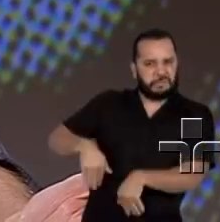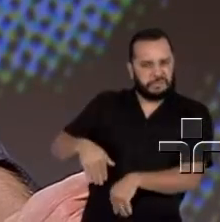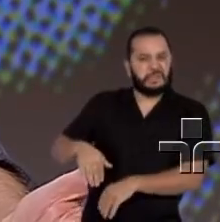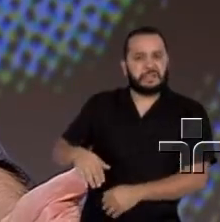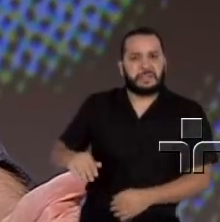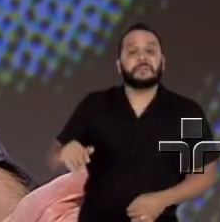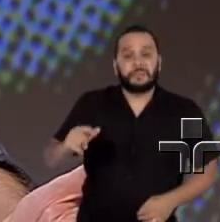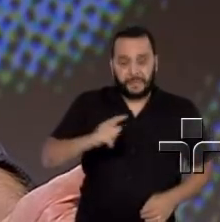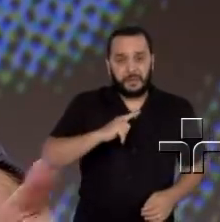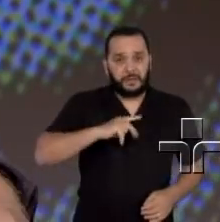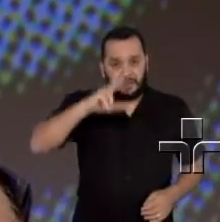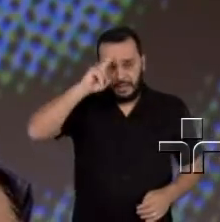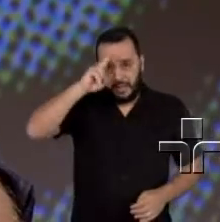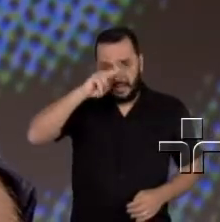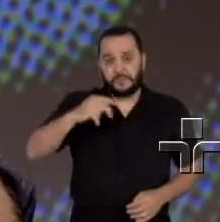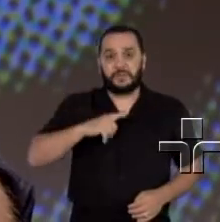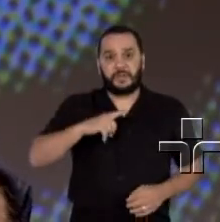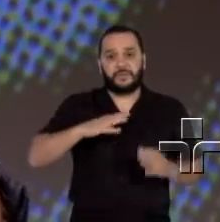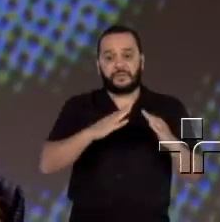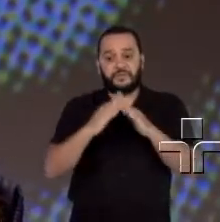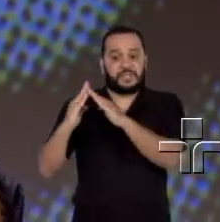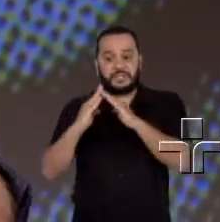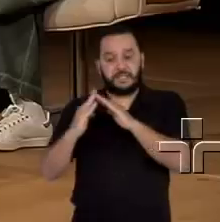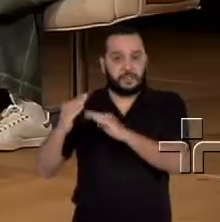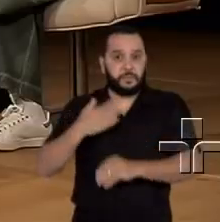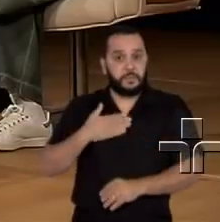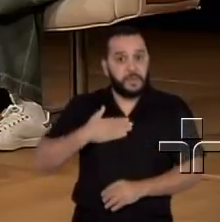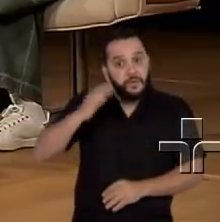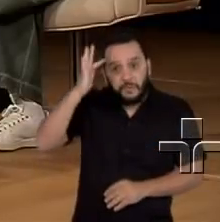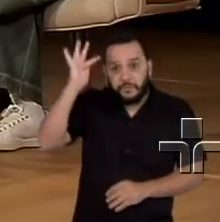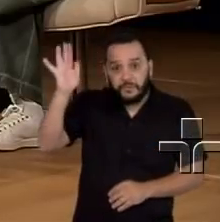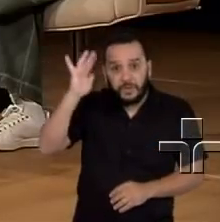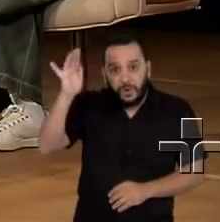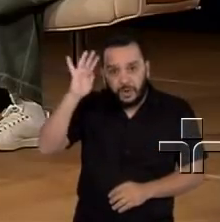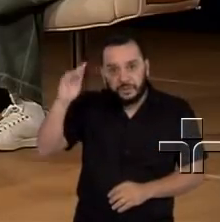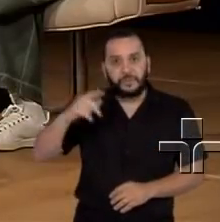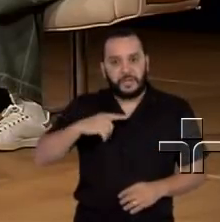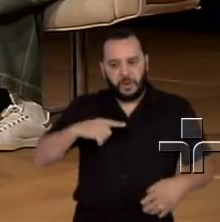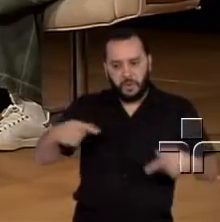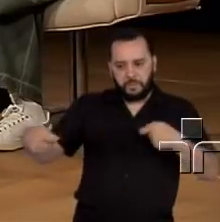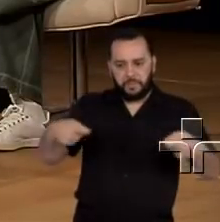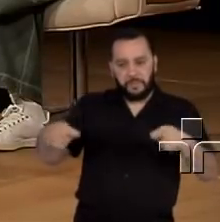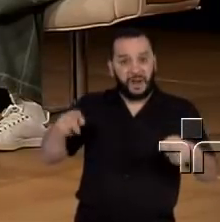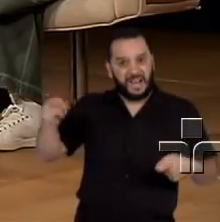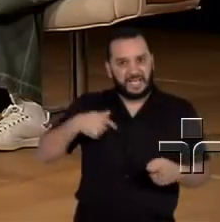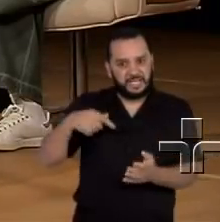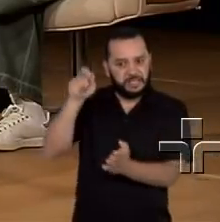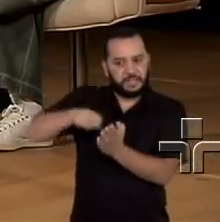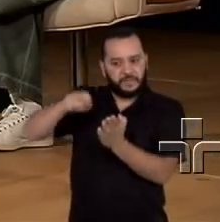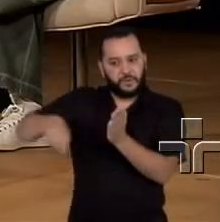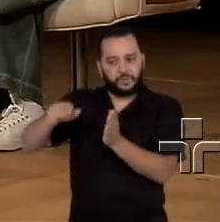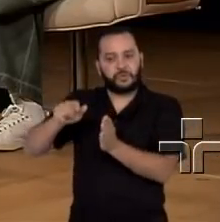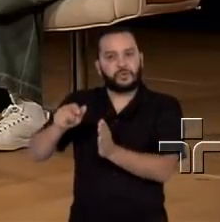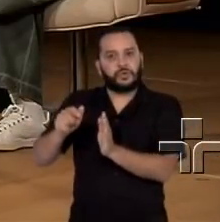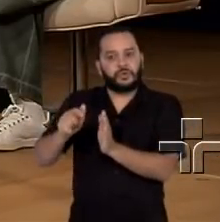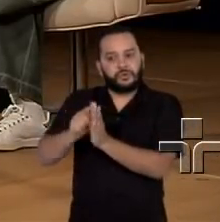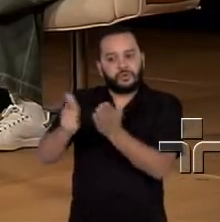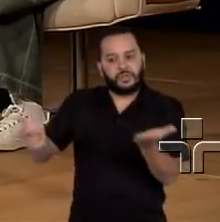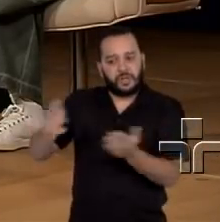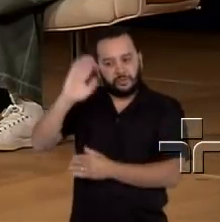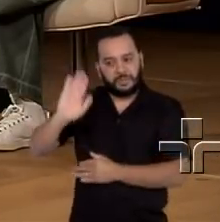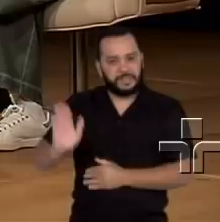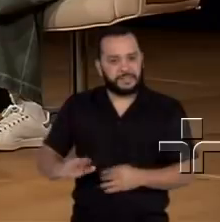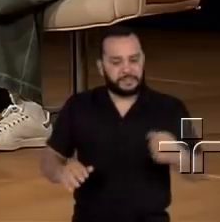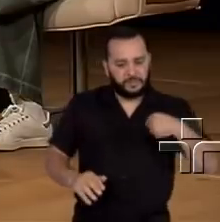até meu vizinho, que era um filósofo, e nós tivemos um embate no Jornal do Brasil, ele escreveu uma coisa contra e